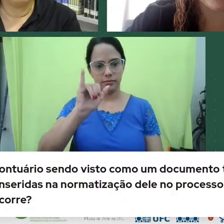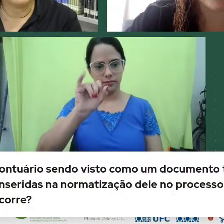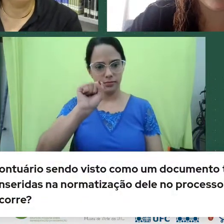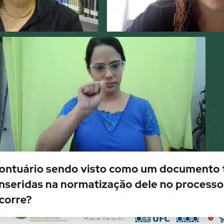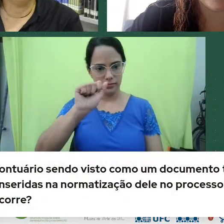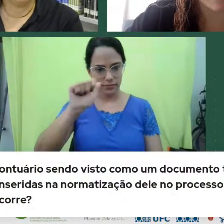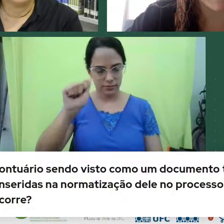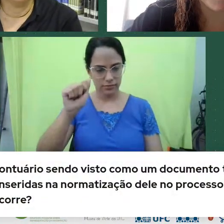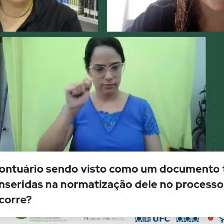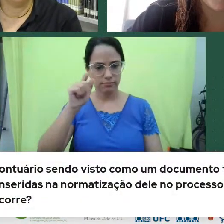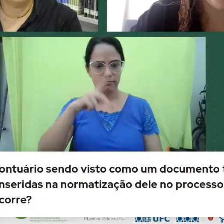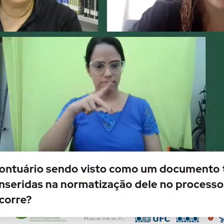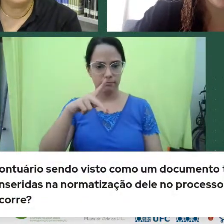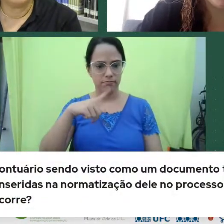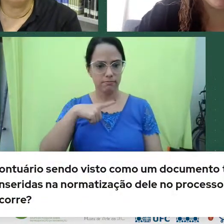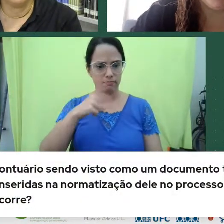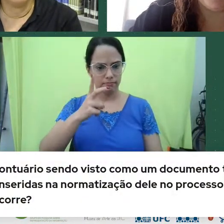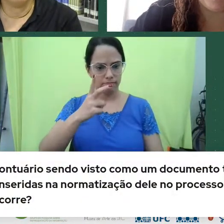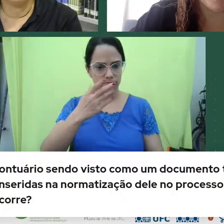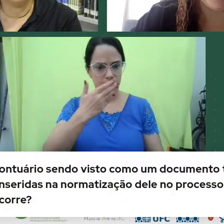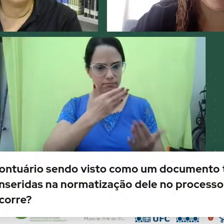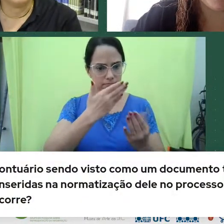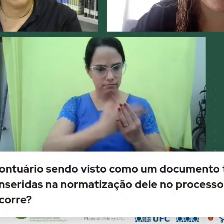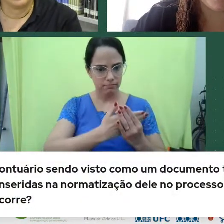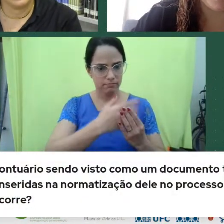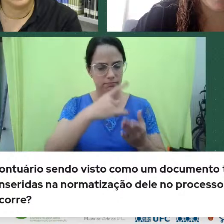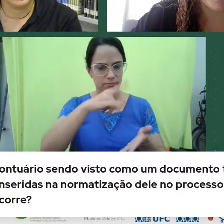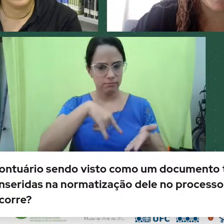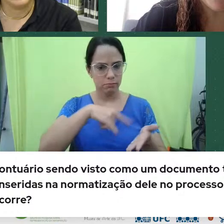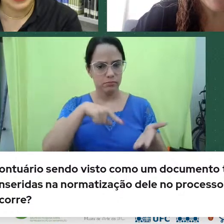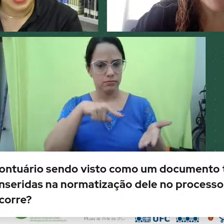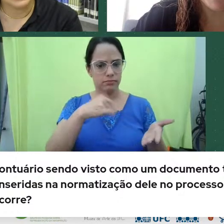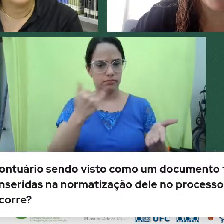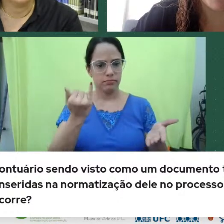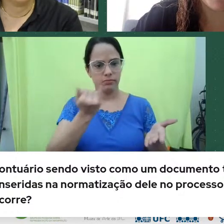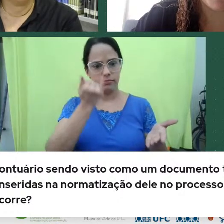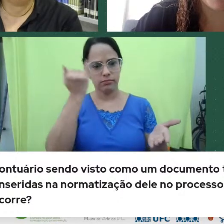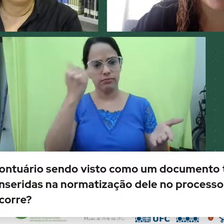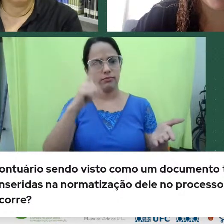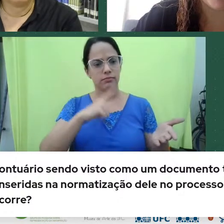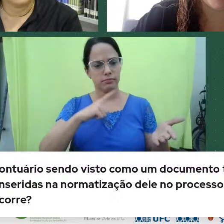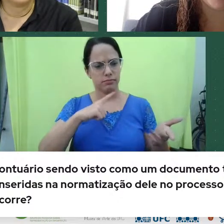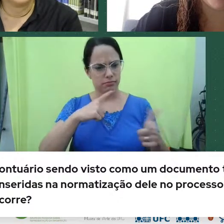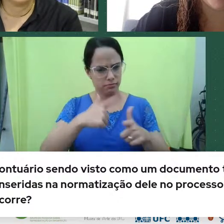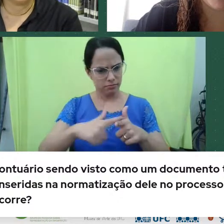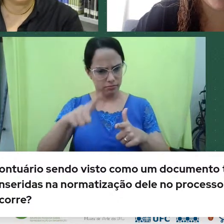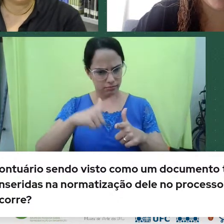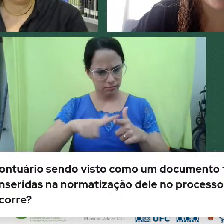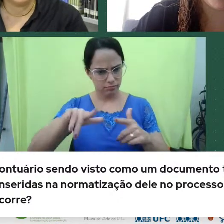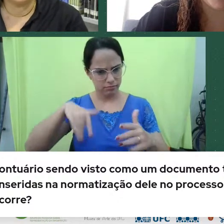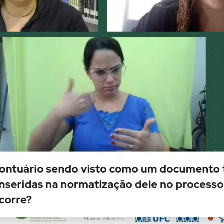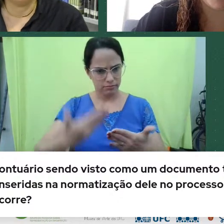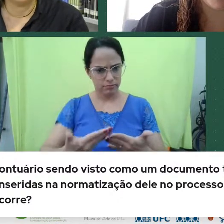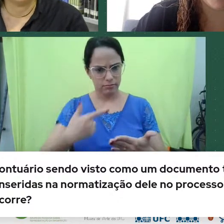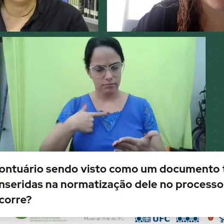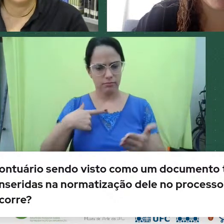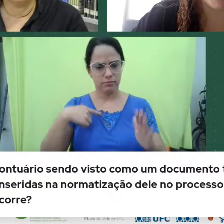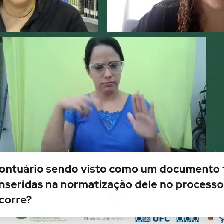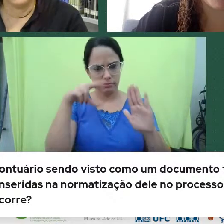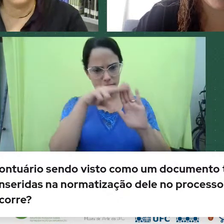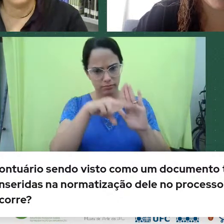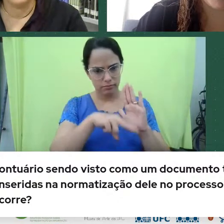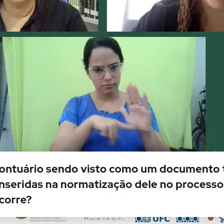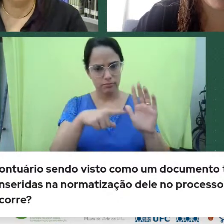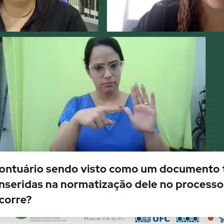Professora, mesmo o prontuário sendo visto como um documento tão importante, ainda existem problemáticas inseridas na